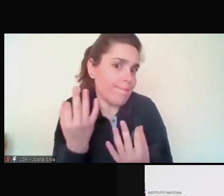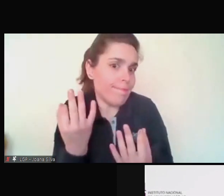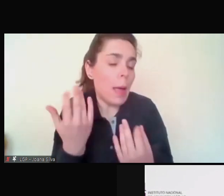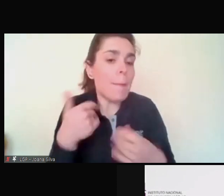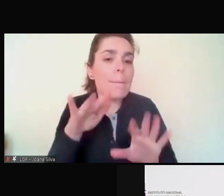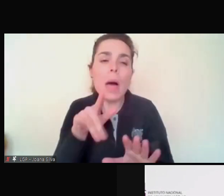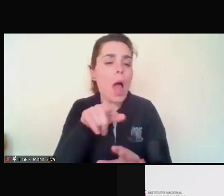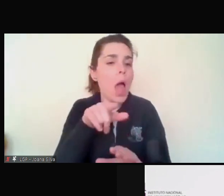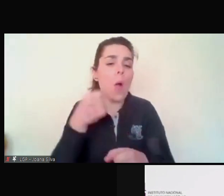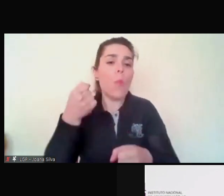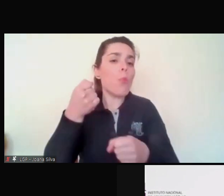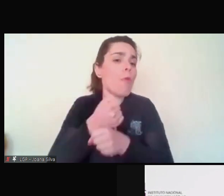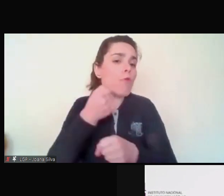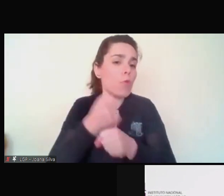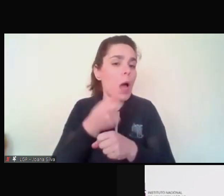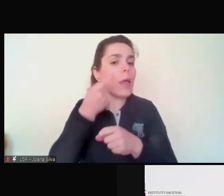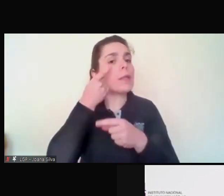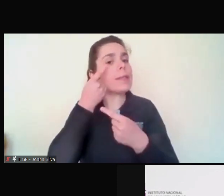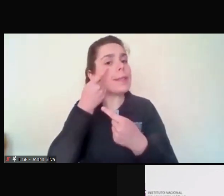papel reforçado.